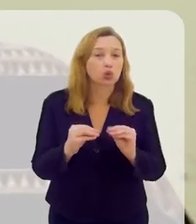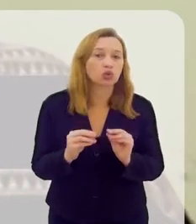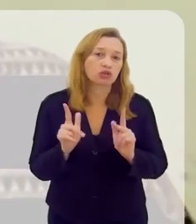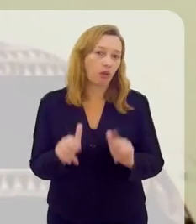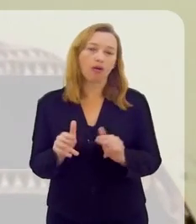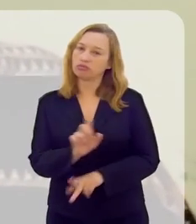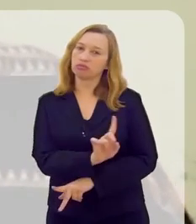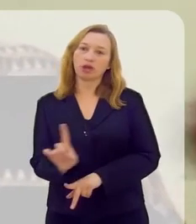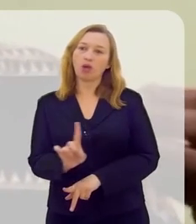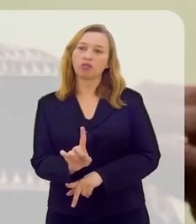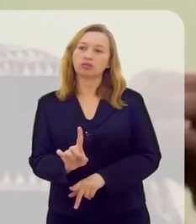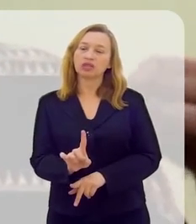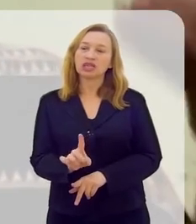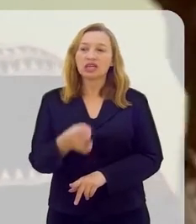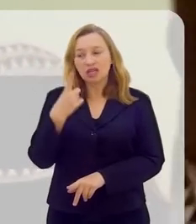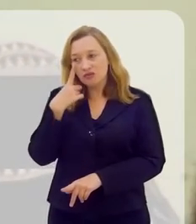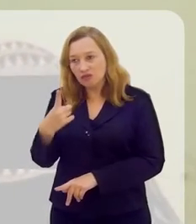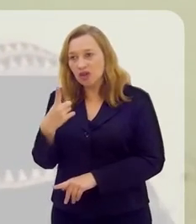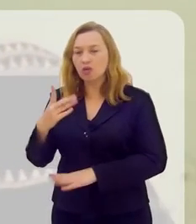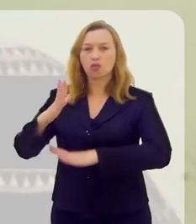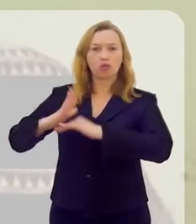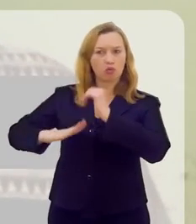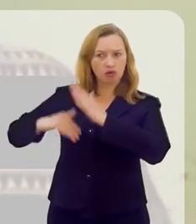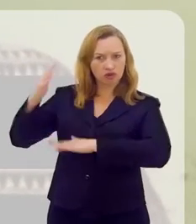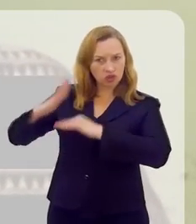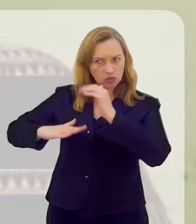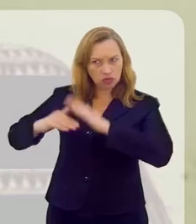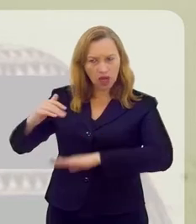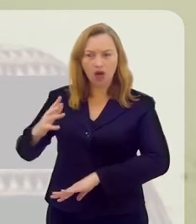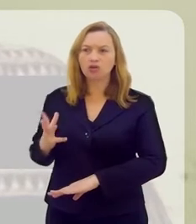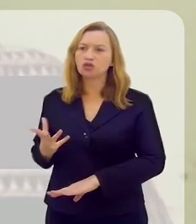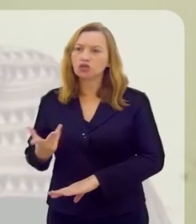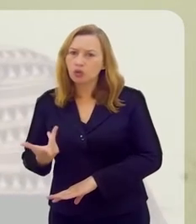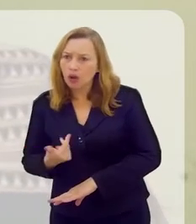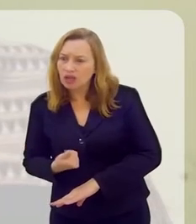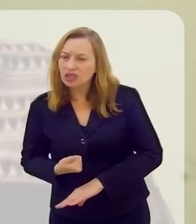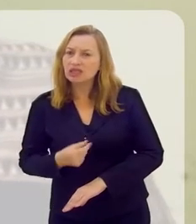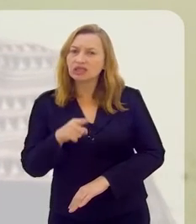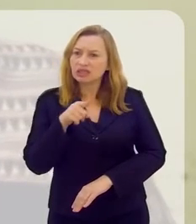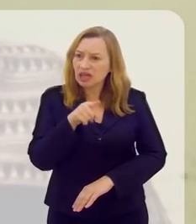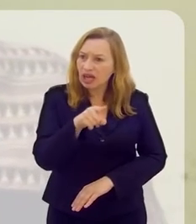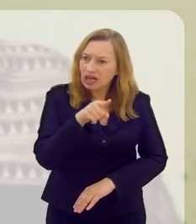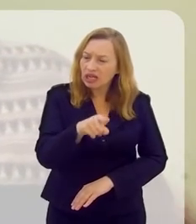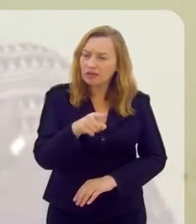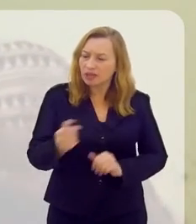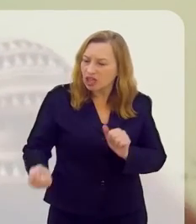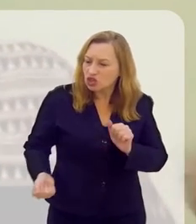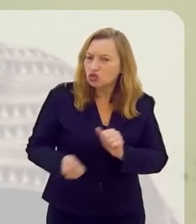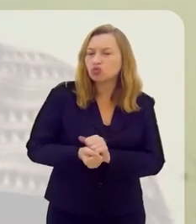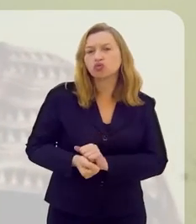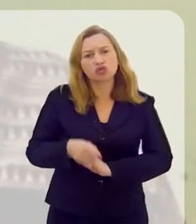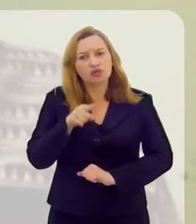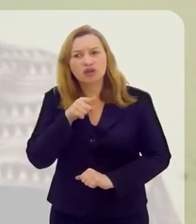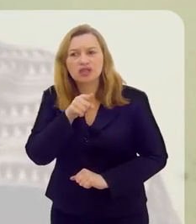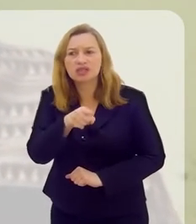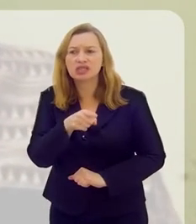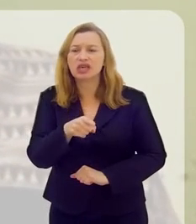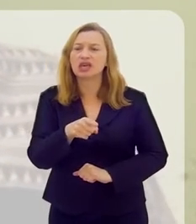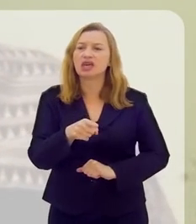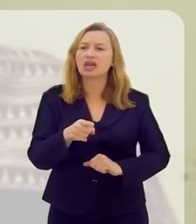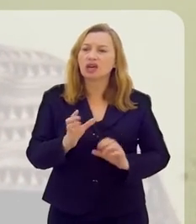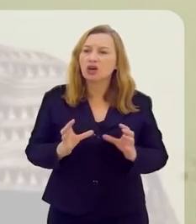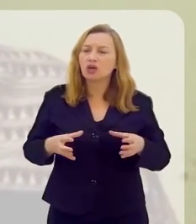generalizar todos. Eles encaram como um profissional que está ali para te de estar do seu lado, né,